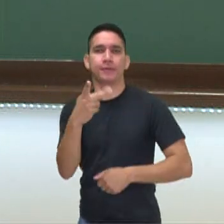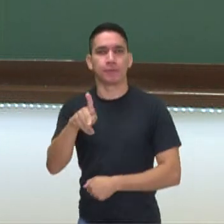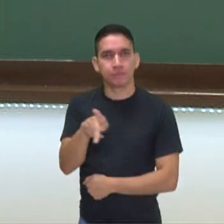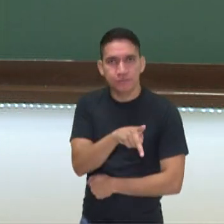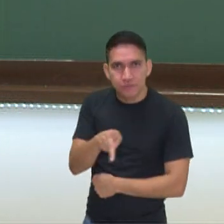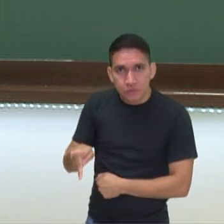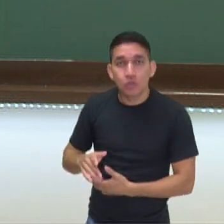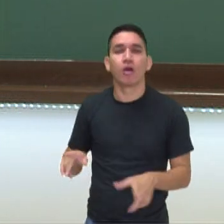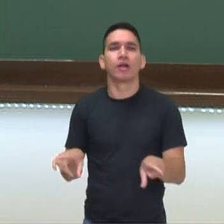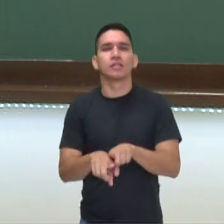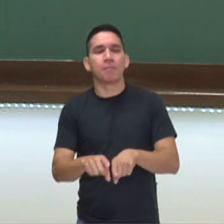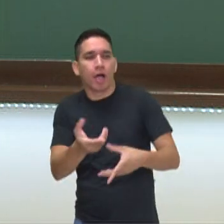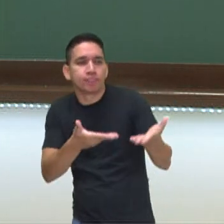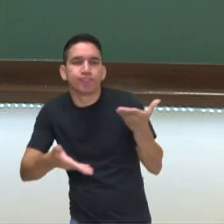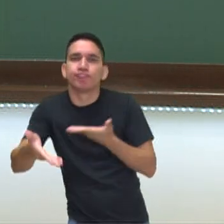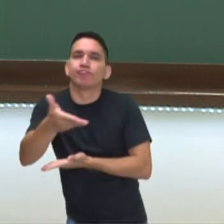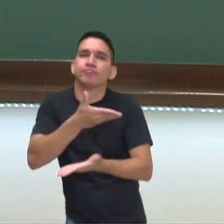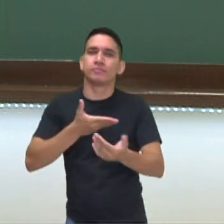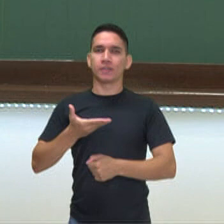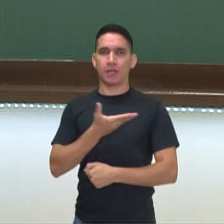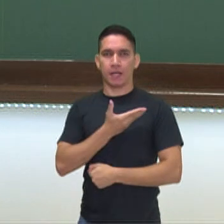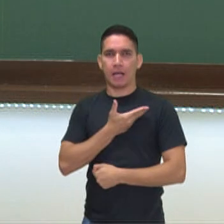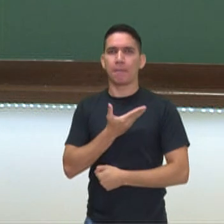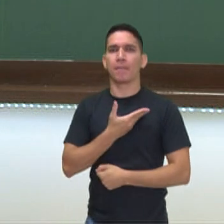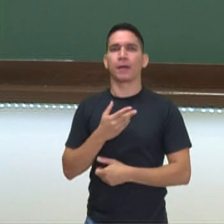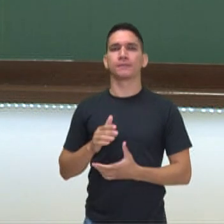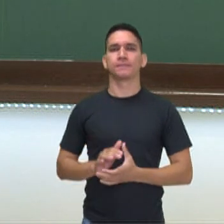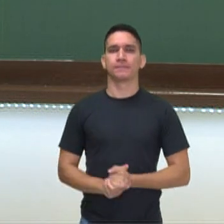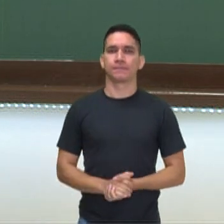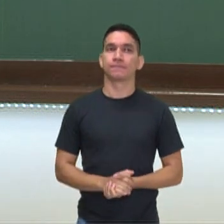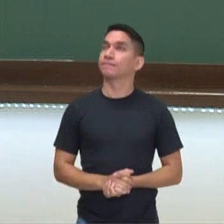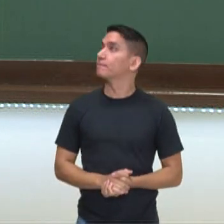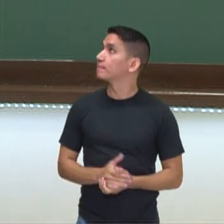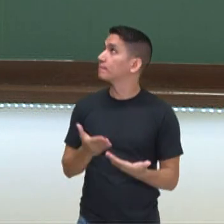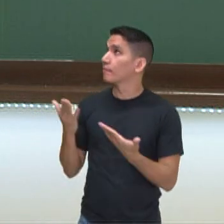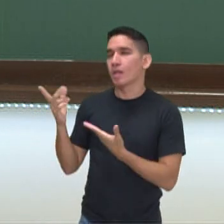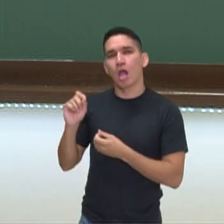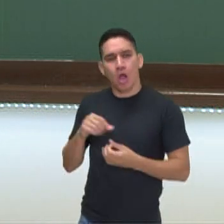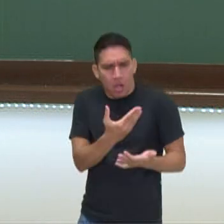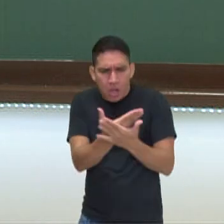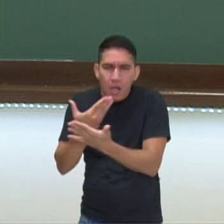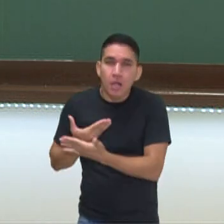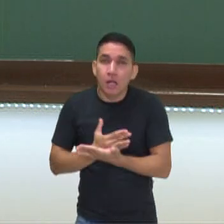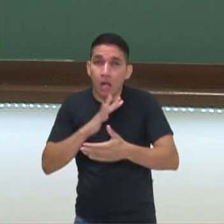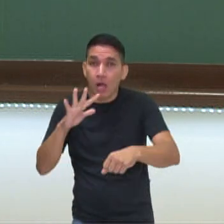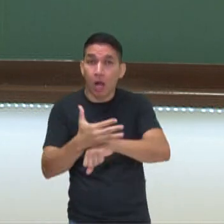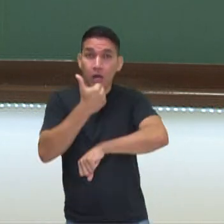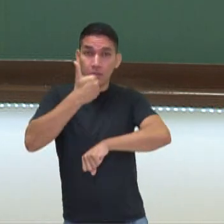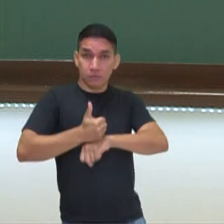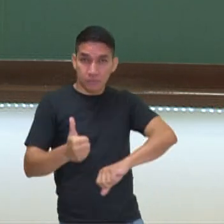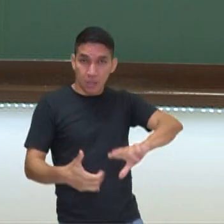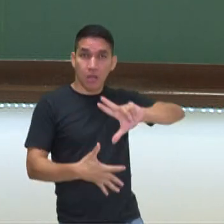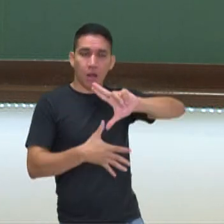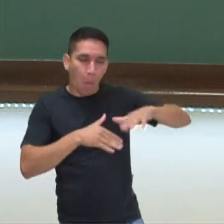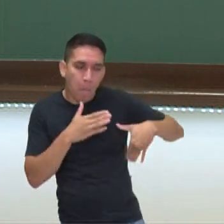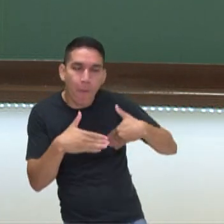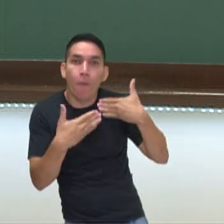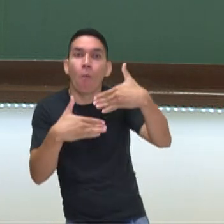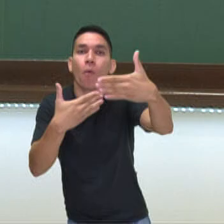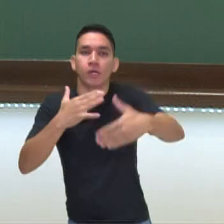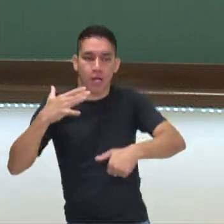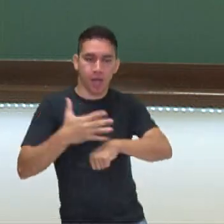né? Compartilhe aí com os teus colegas de sala. Então aqui, ó, estudar a colonização da América, esse processo